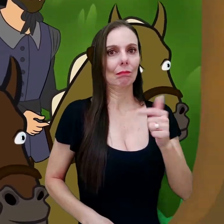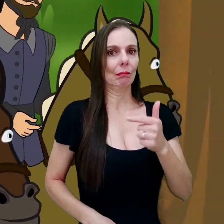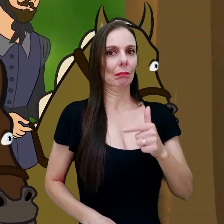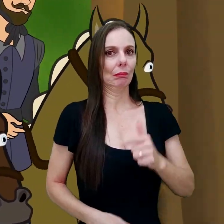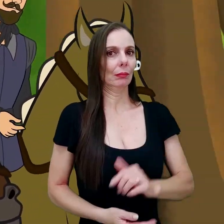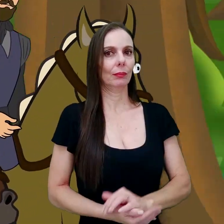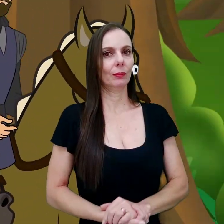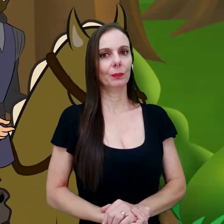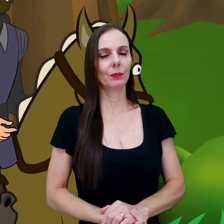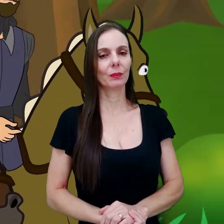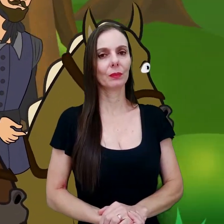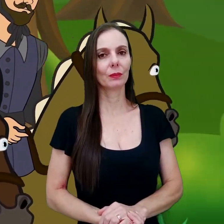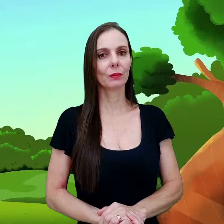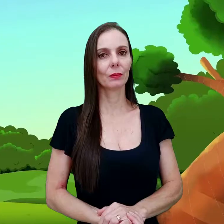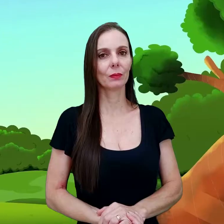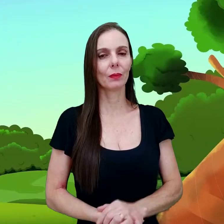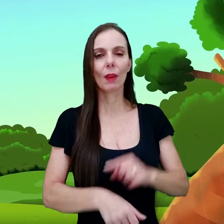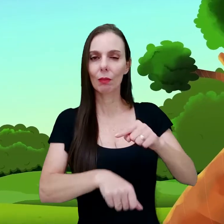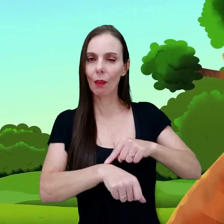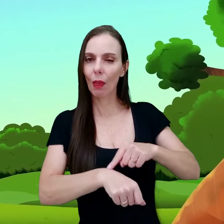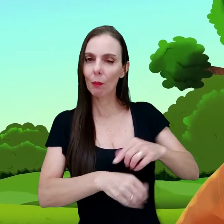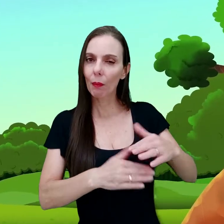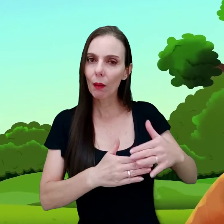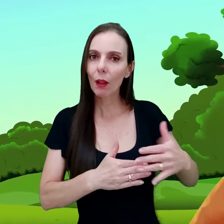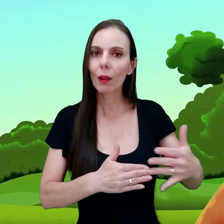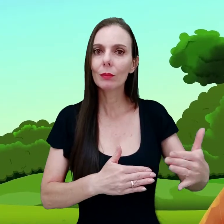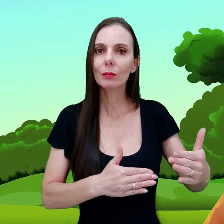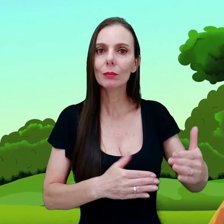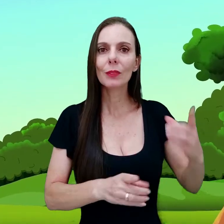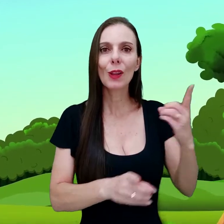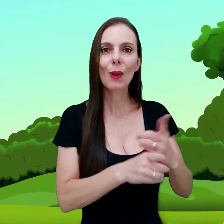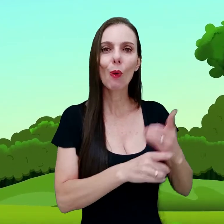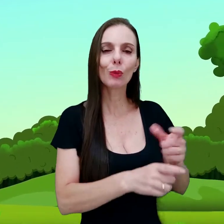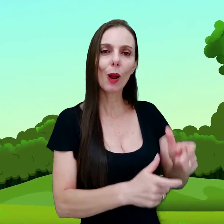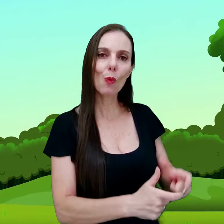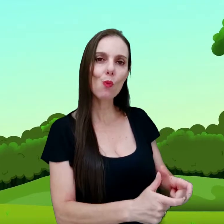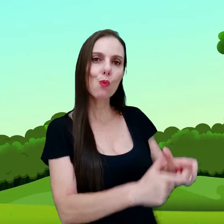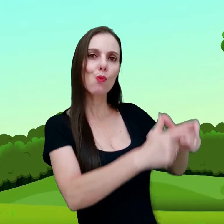nem tanto. Um tempo depois, eles